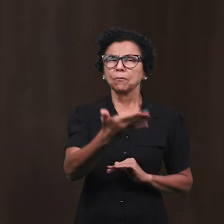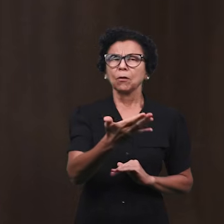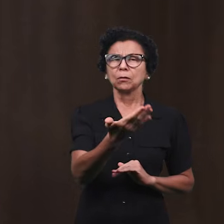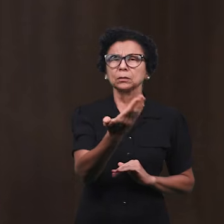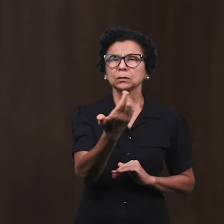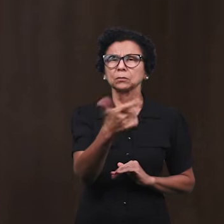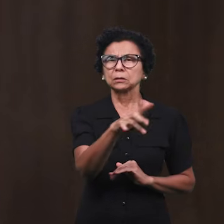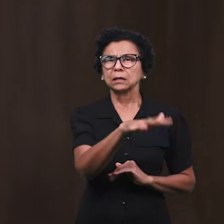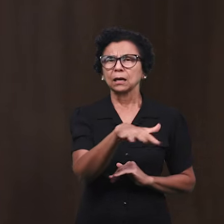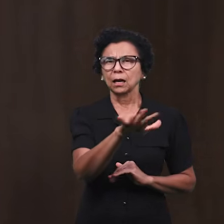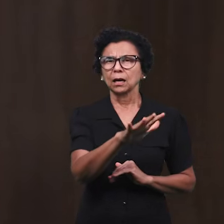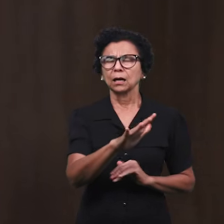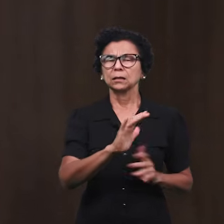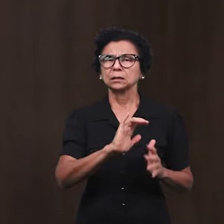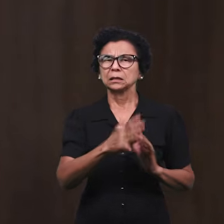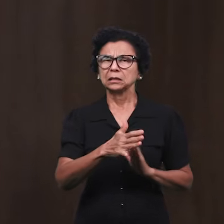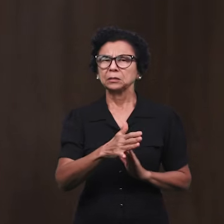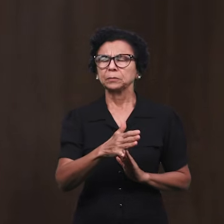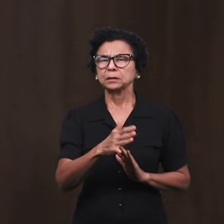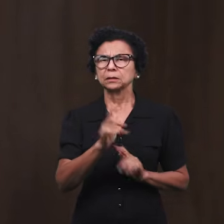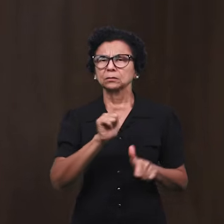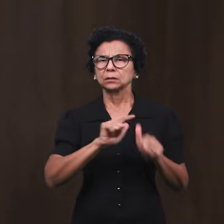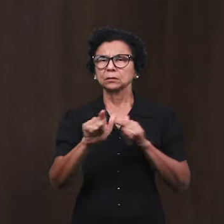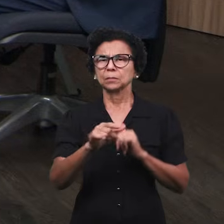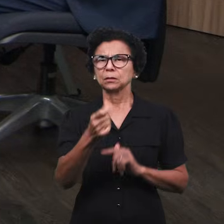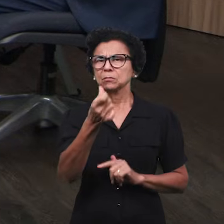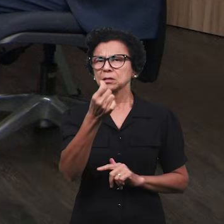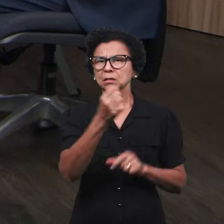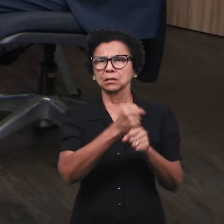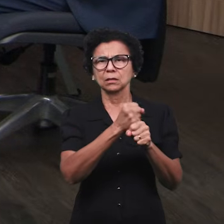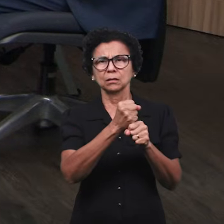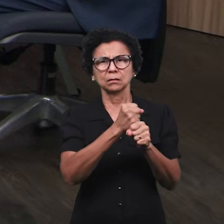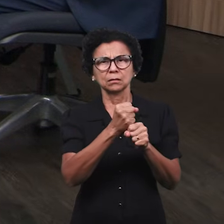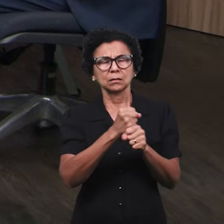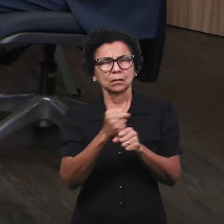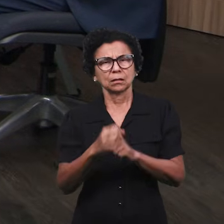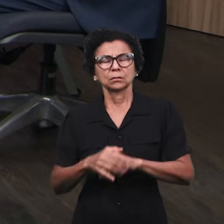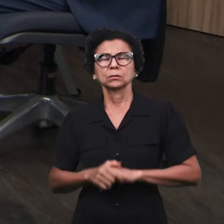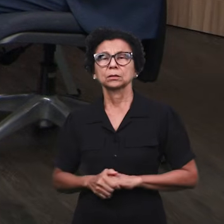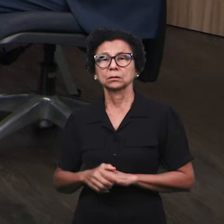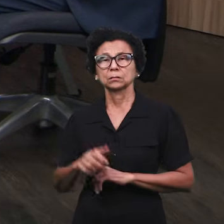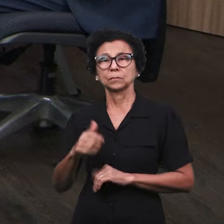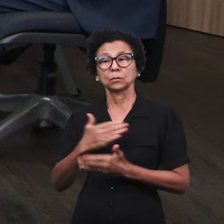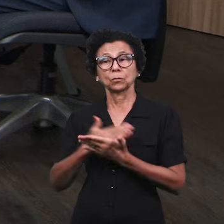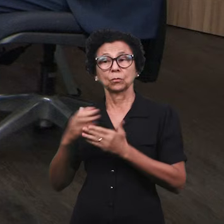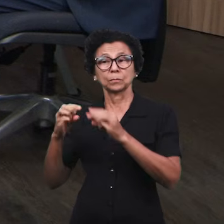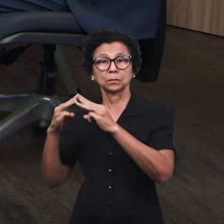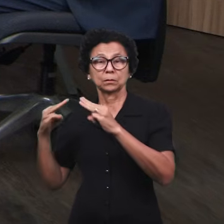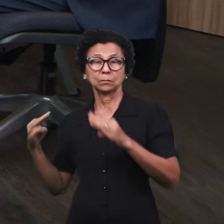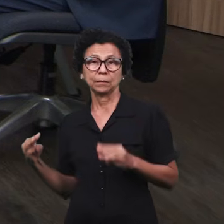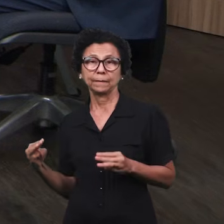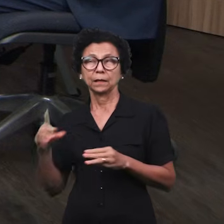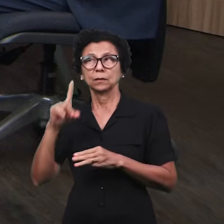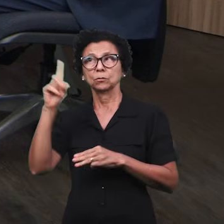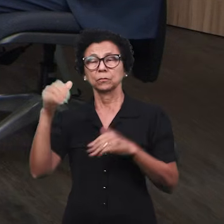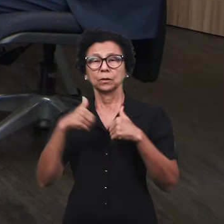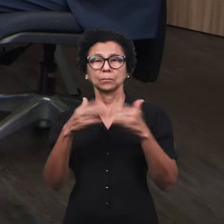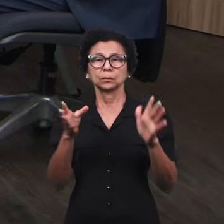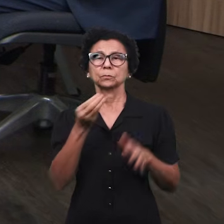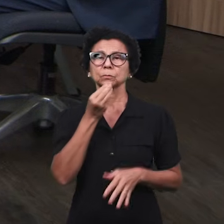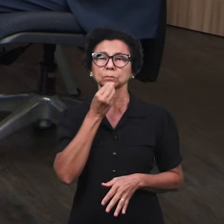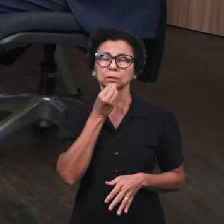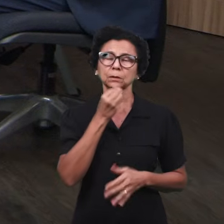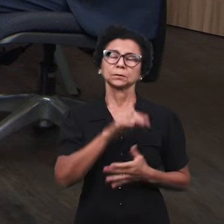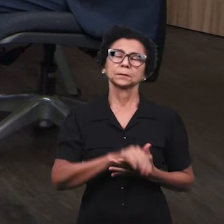de uns 6 anos, mais ou menos, que eu comecei primeiro no Maranhão, depois o senhor foi abrindo as portas para eu trabalhar em outros âmbitos, em outros lugares.